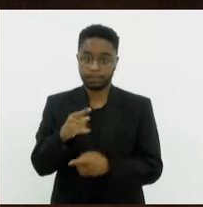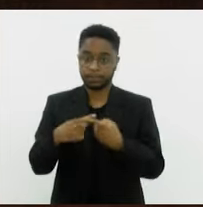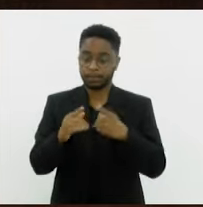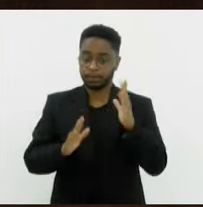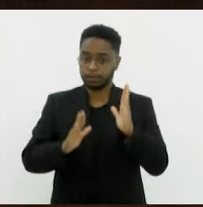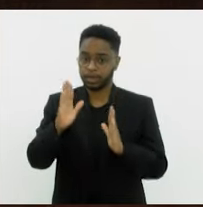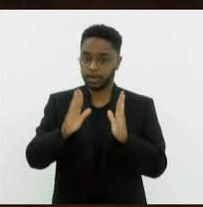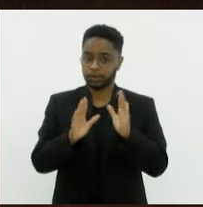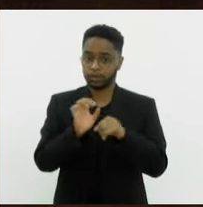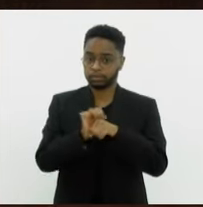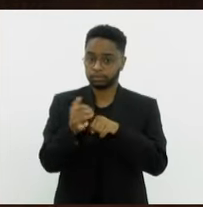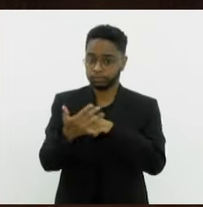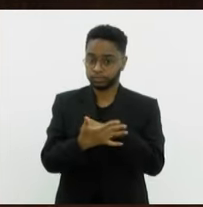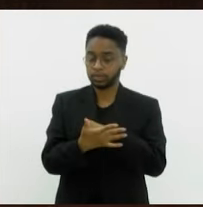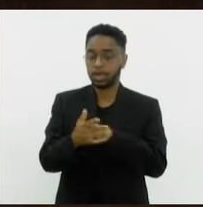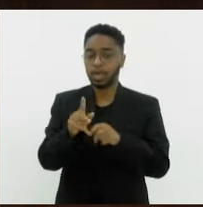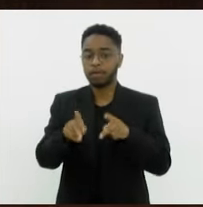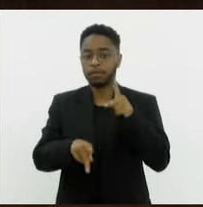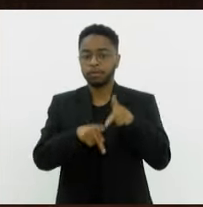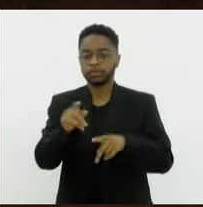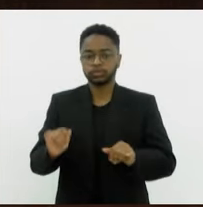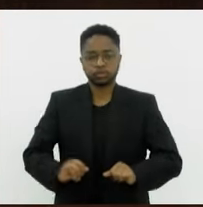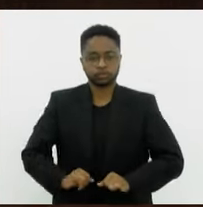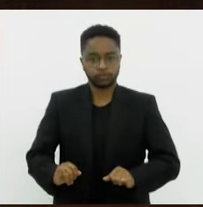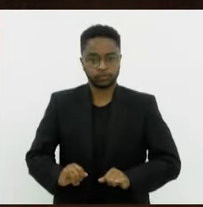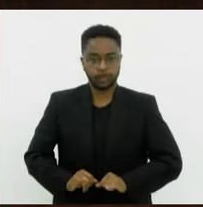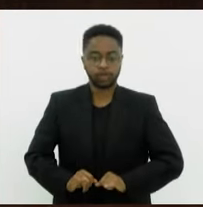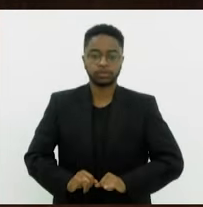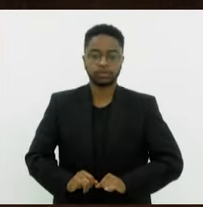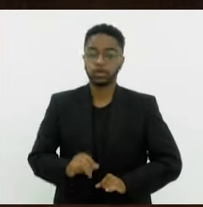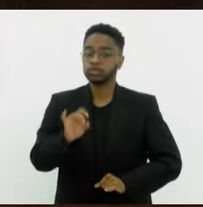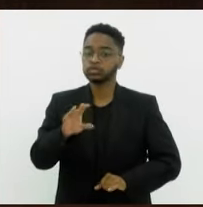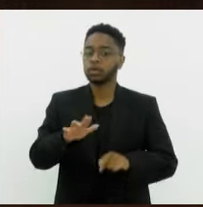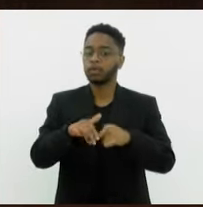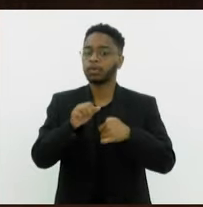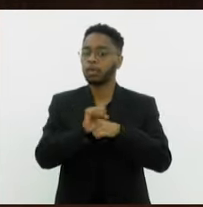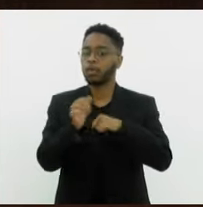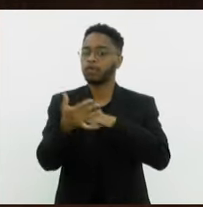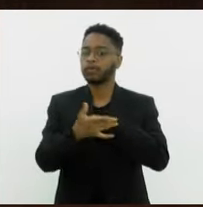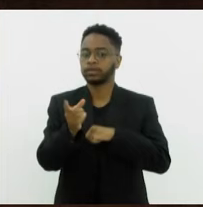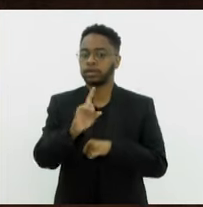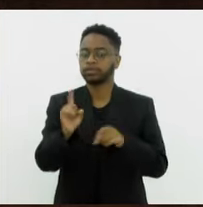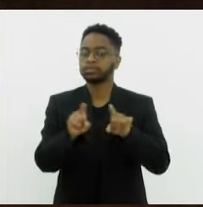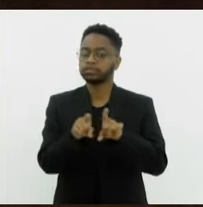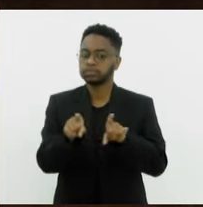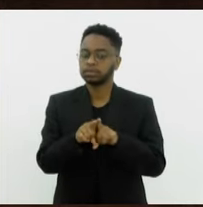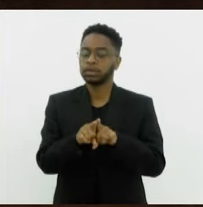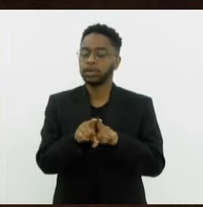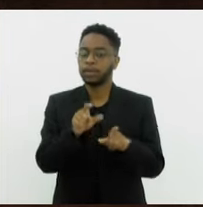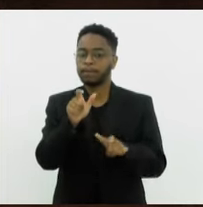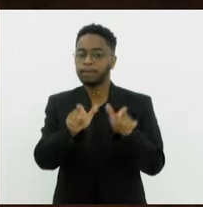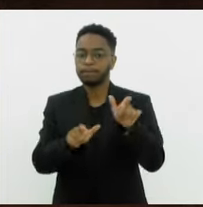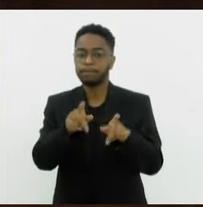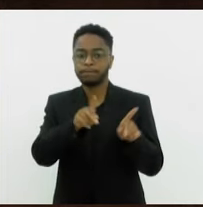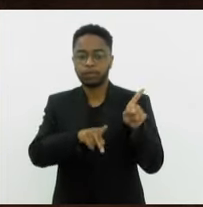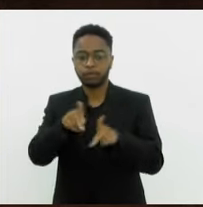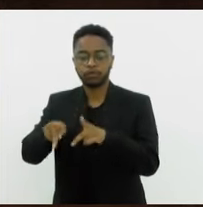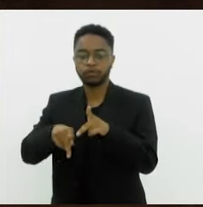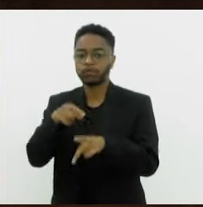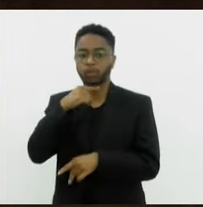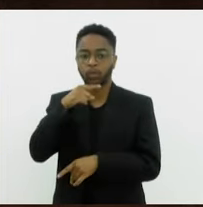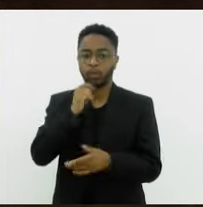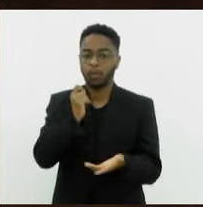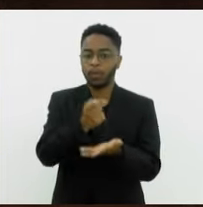pandemia, onde que o povo estava sofrendo, não só com a Covid-19, mas era o povo sem acesso à carne,